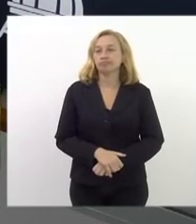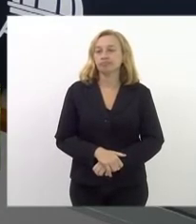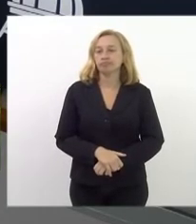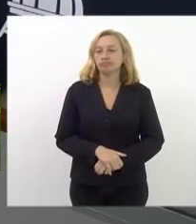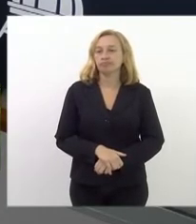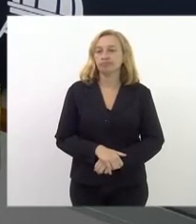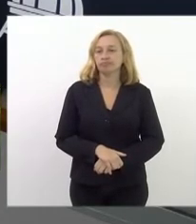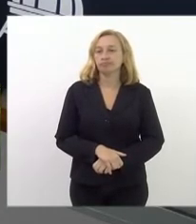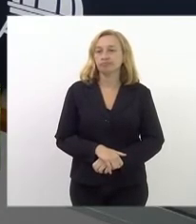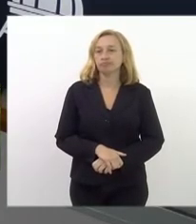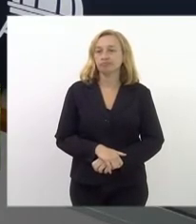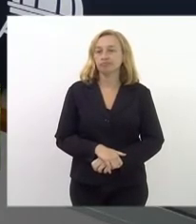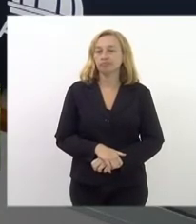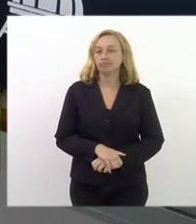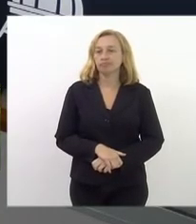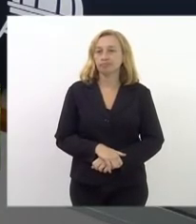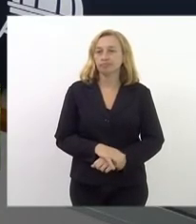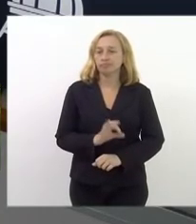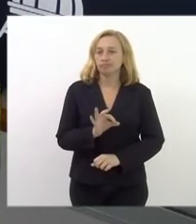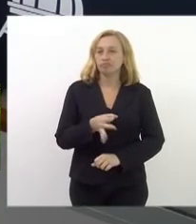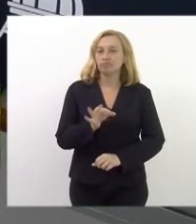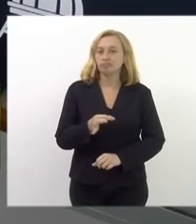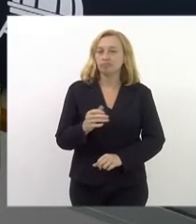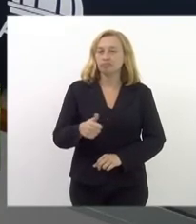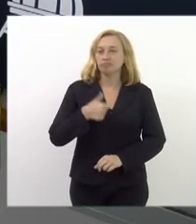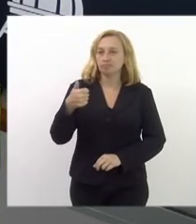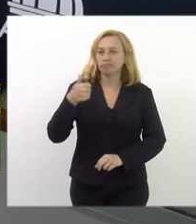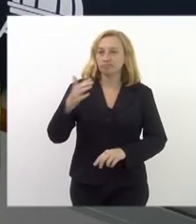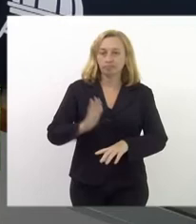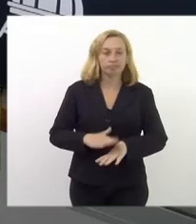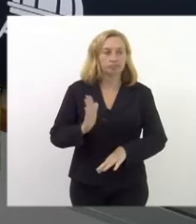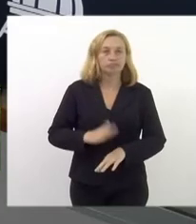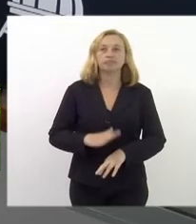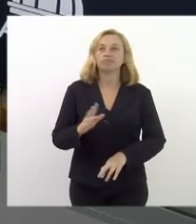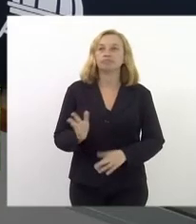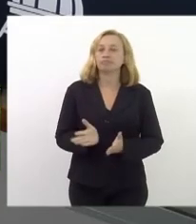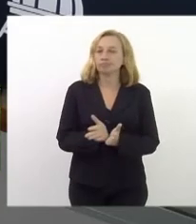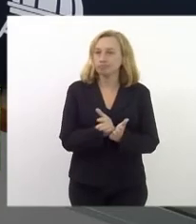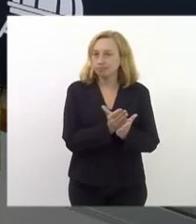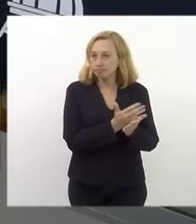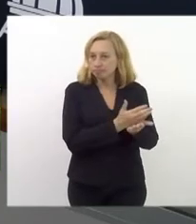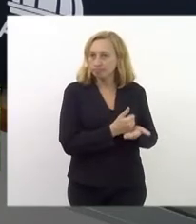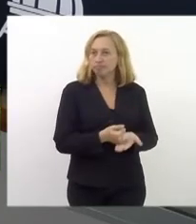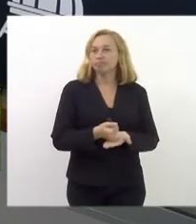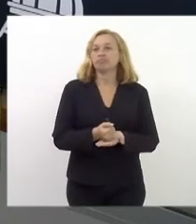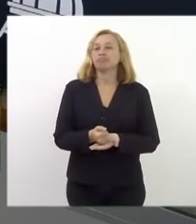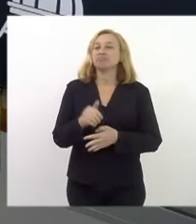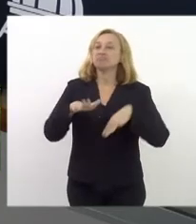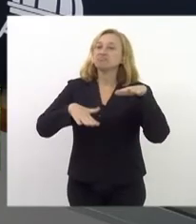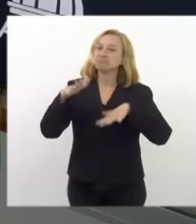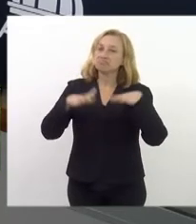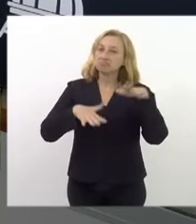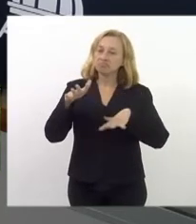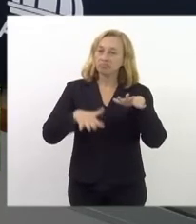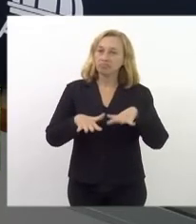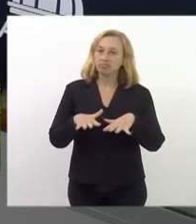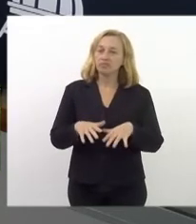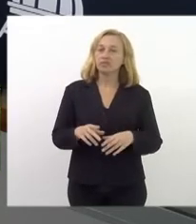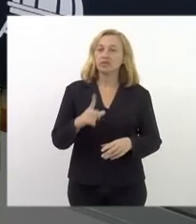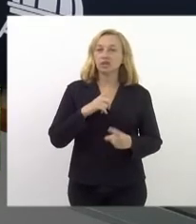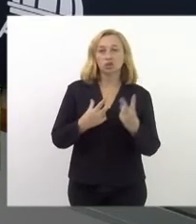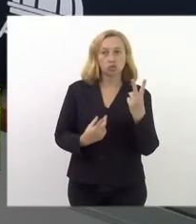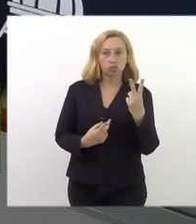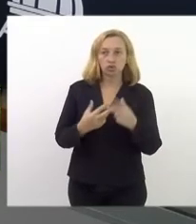bons encaminhamentos aqui. Tenho certeza que a gente vai melhorar muito nessa arrecadação, independentemente, porque tem duas coisas,